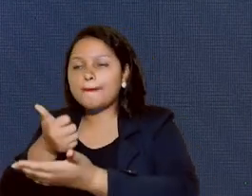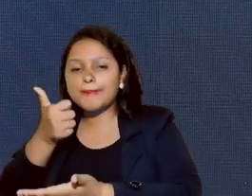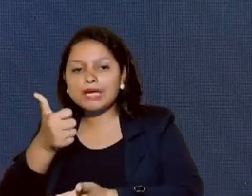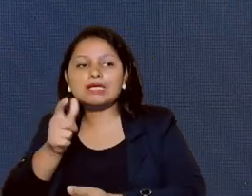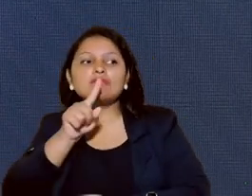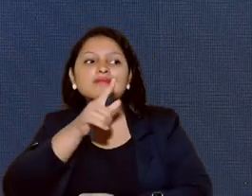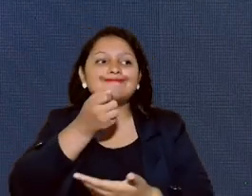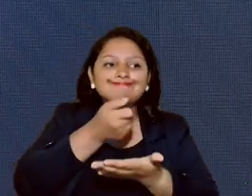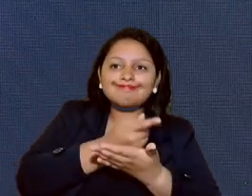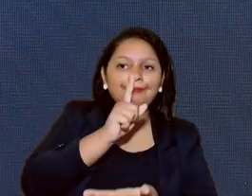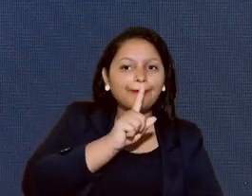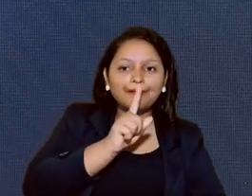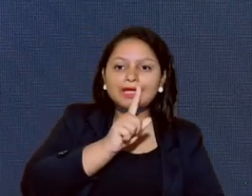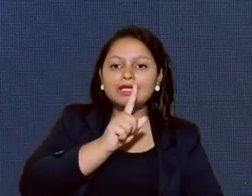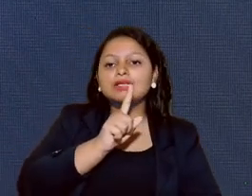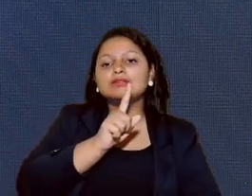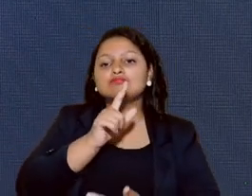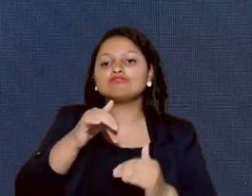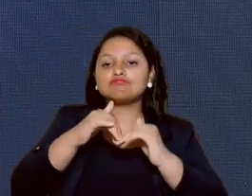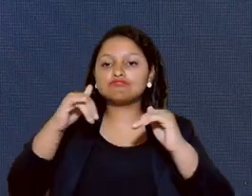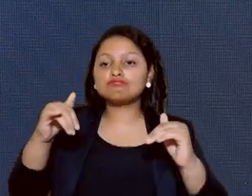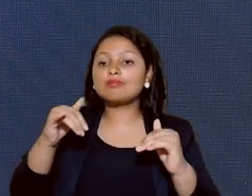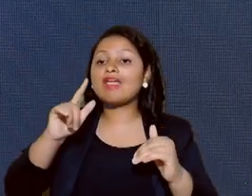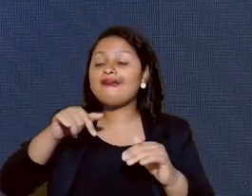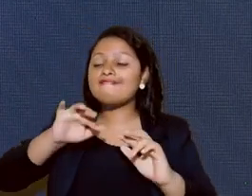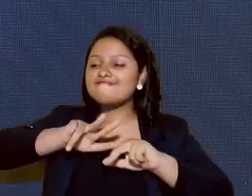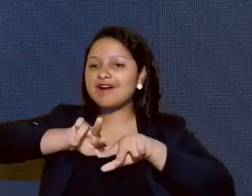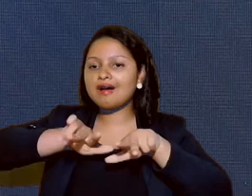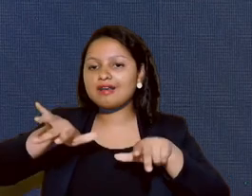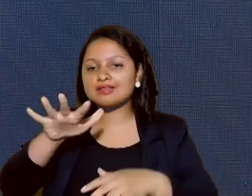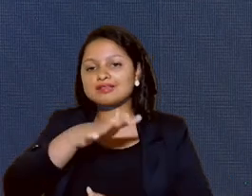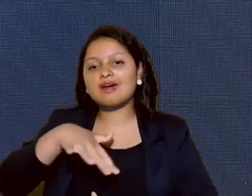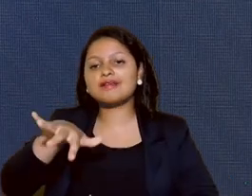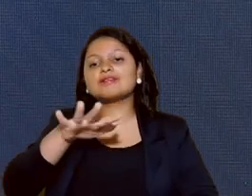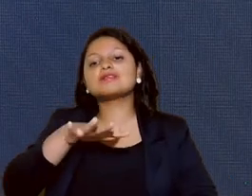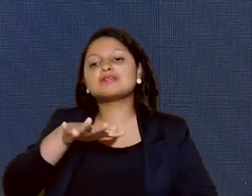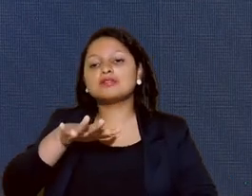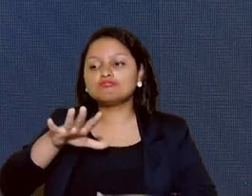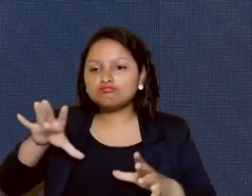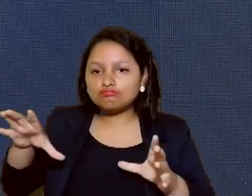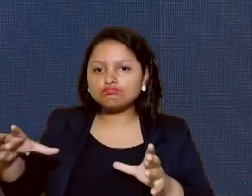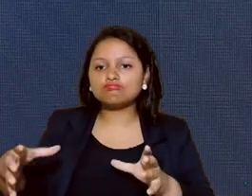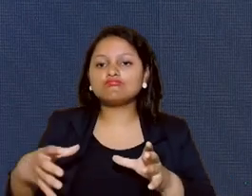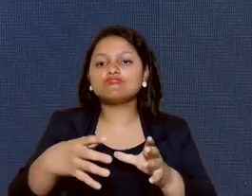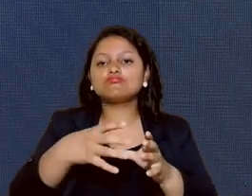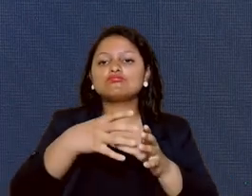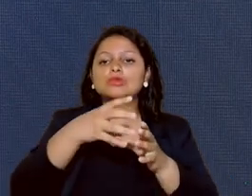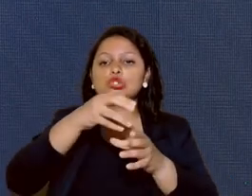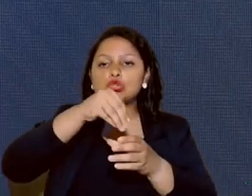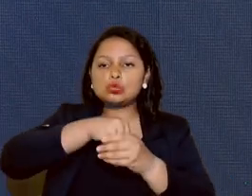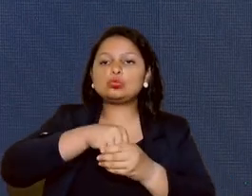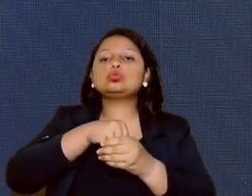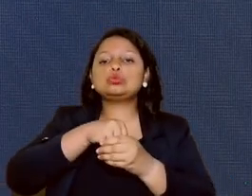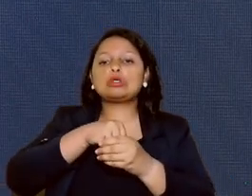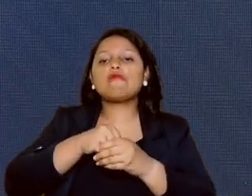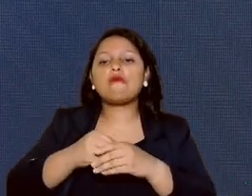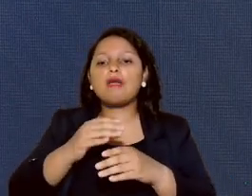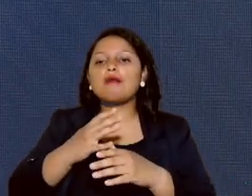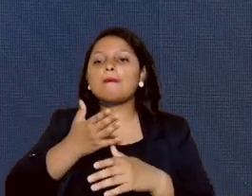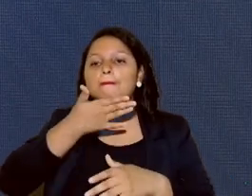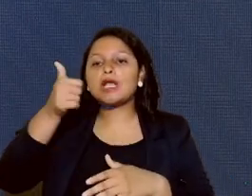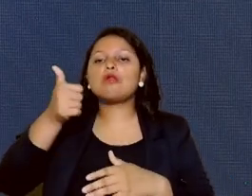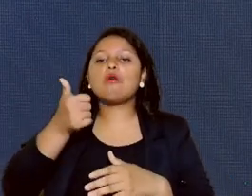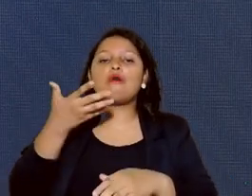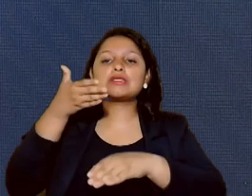tão bom eu acho de novo acho que é um conjunto de coisas que que juntas vão vão democratização acesso ou melhorar